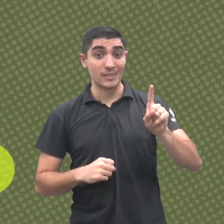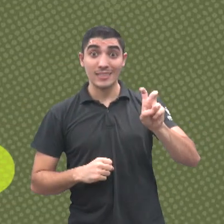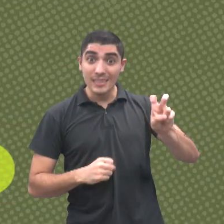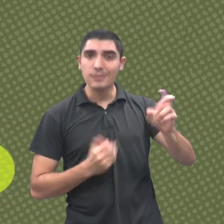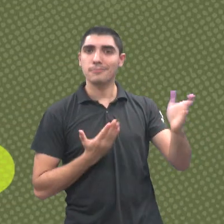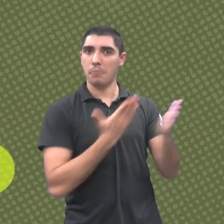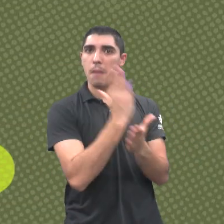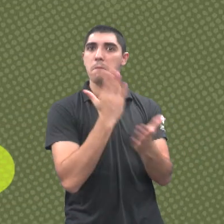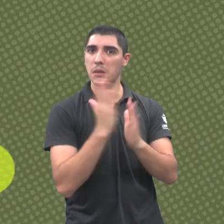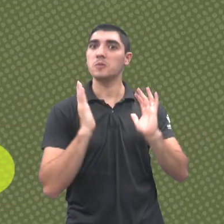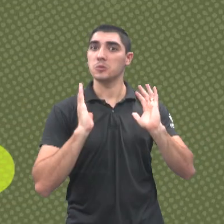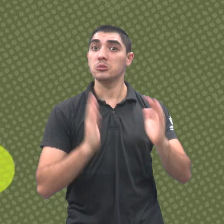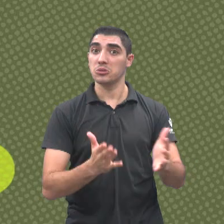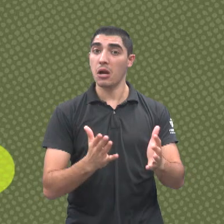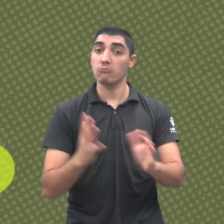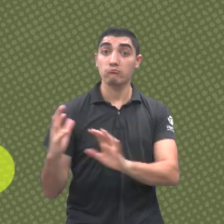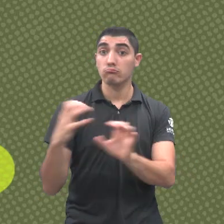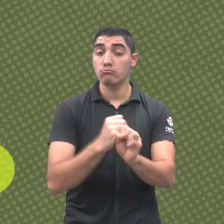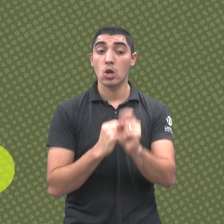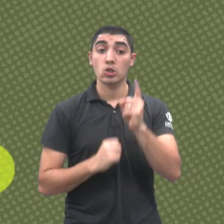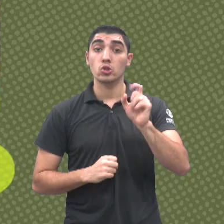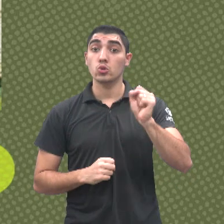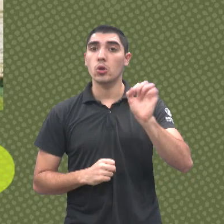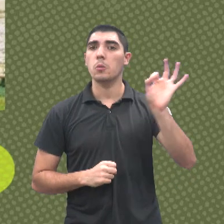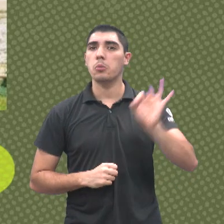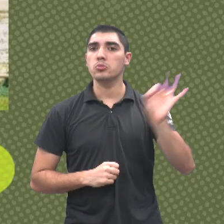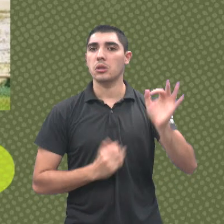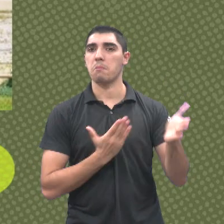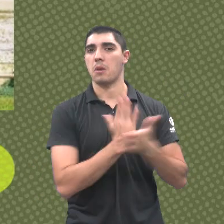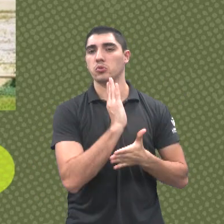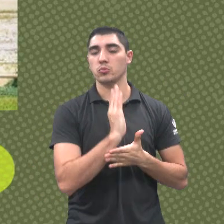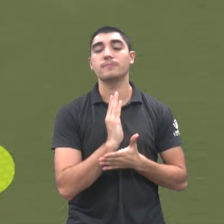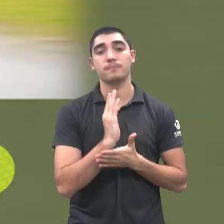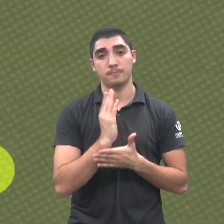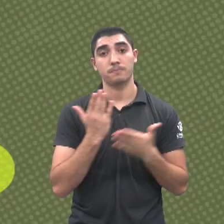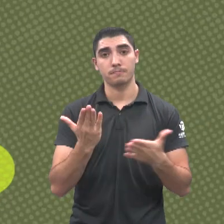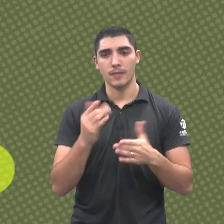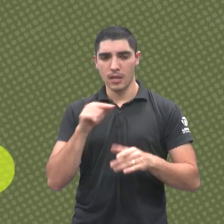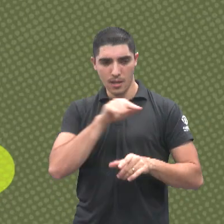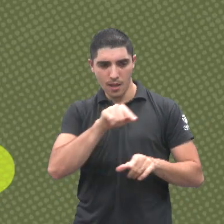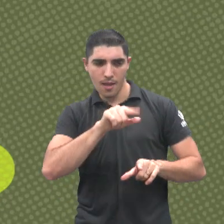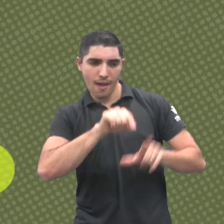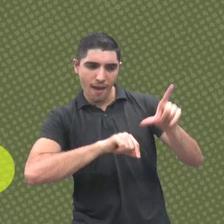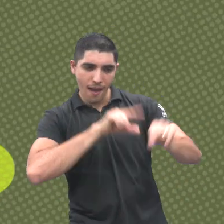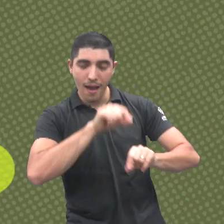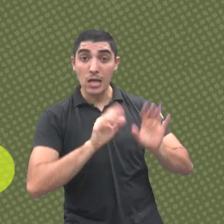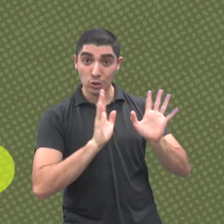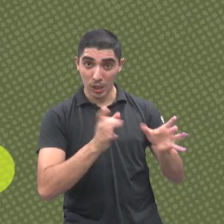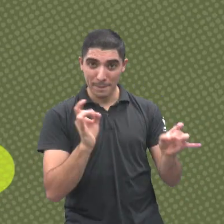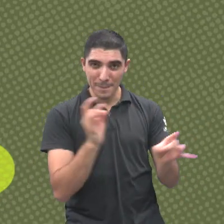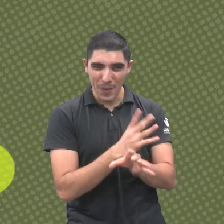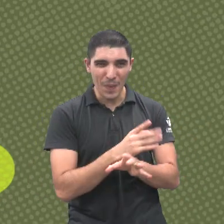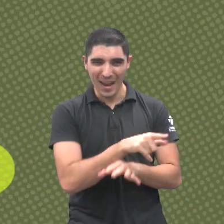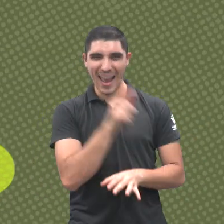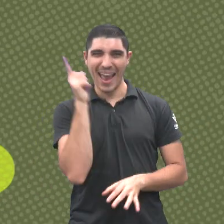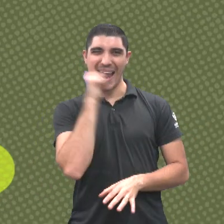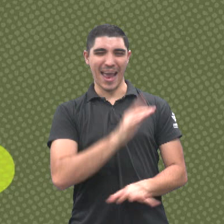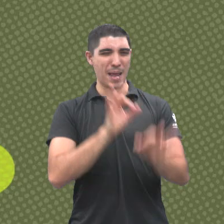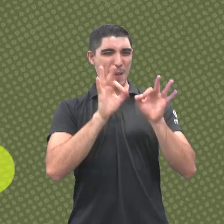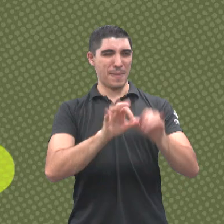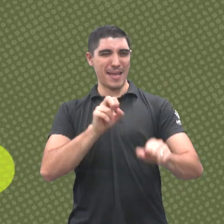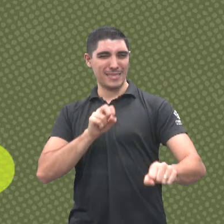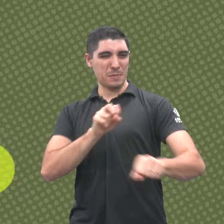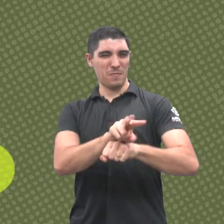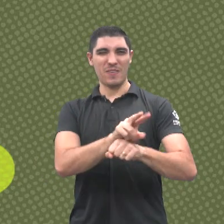índice de aprovação de 18%. Os candidatos pré-selecionados ainda não garantem uma vaga definitiva nas